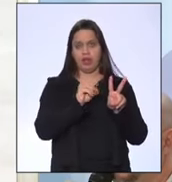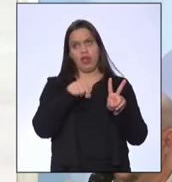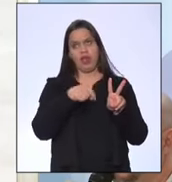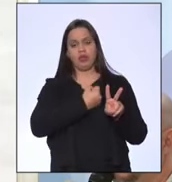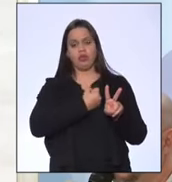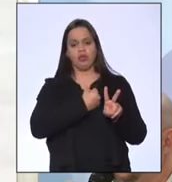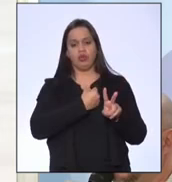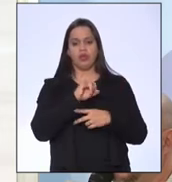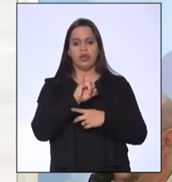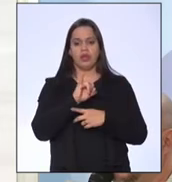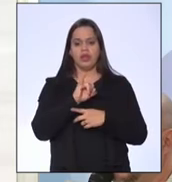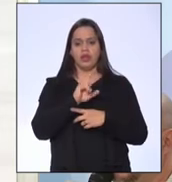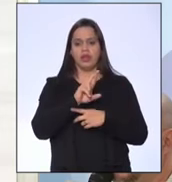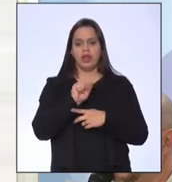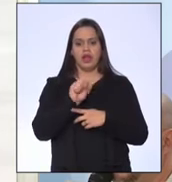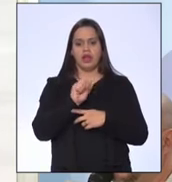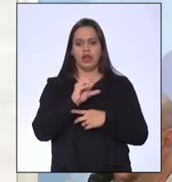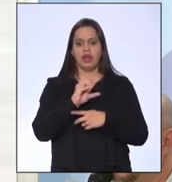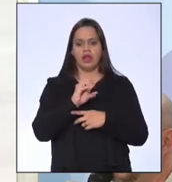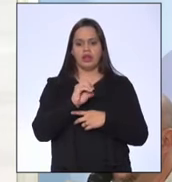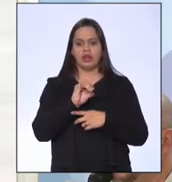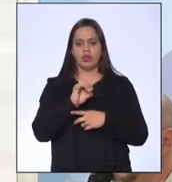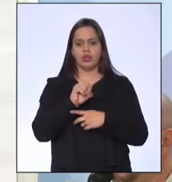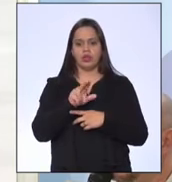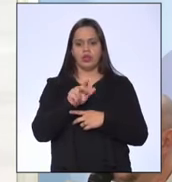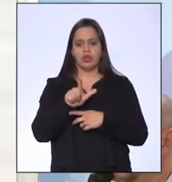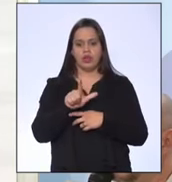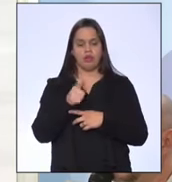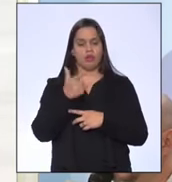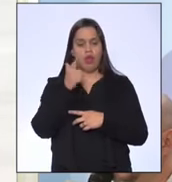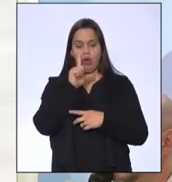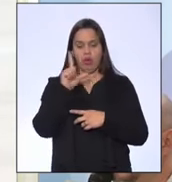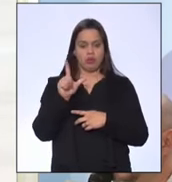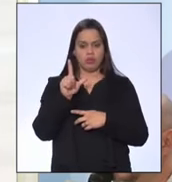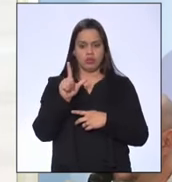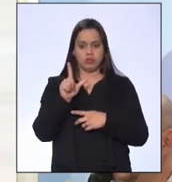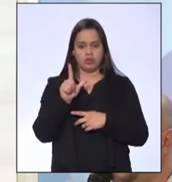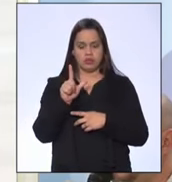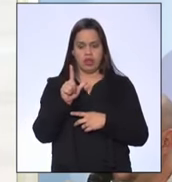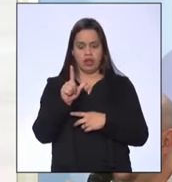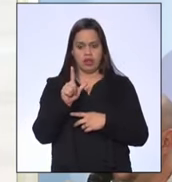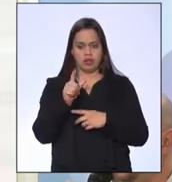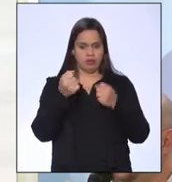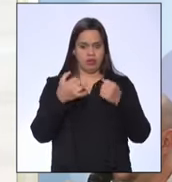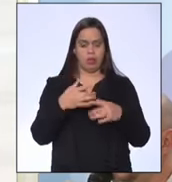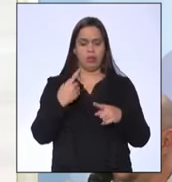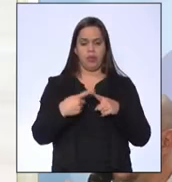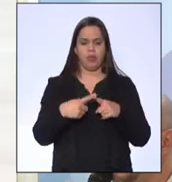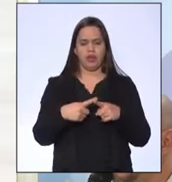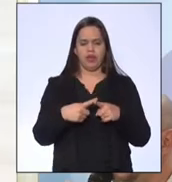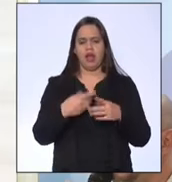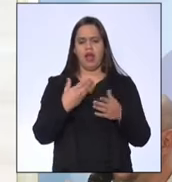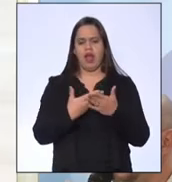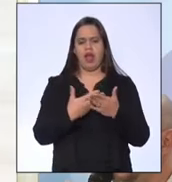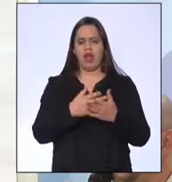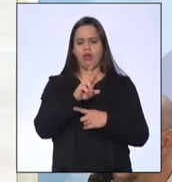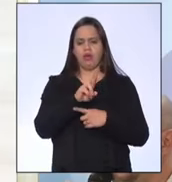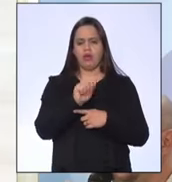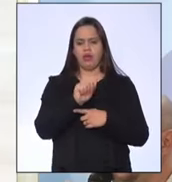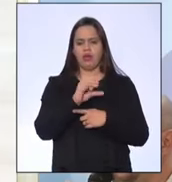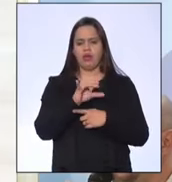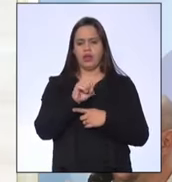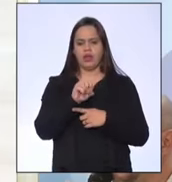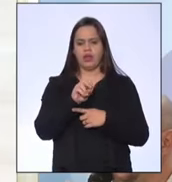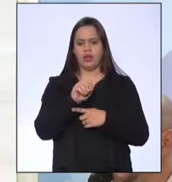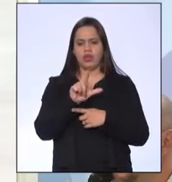assim, irracional. Você não consegue determiná-los. Na aula de irracionais, eu dei para o nono ano, né? Eu expliquei para